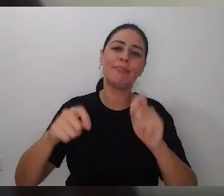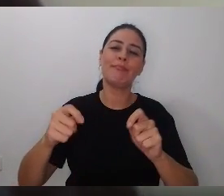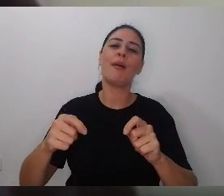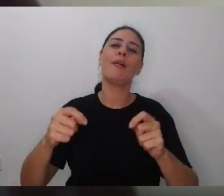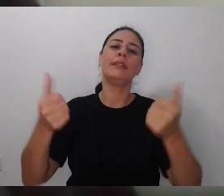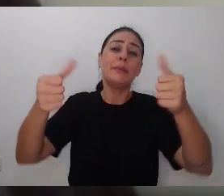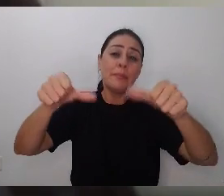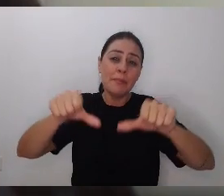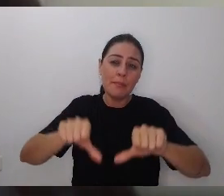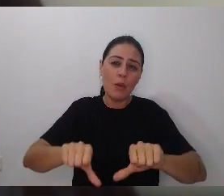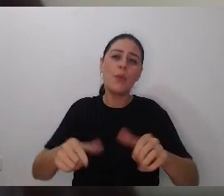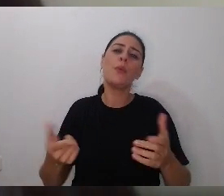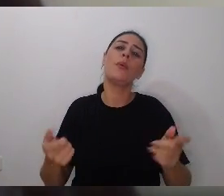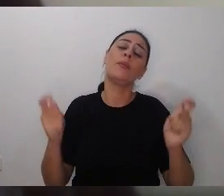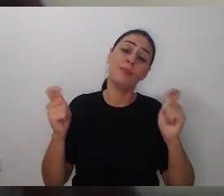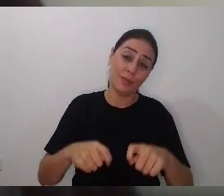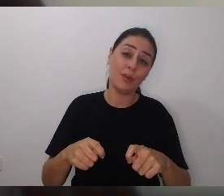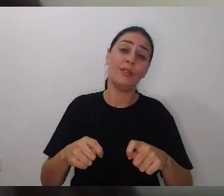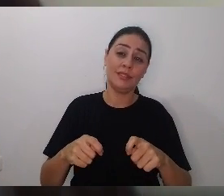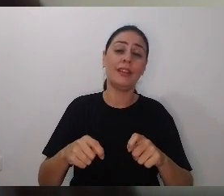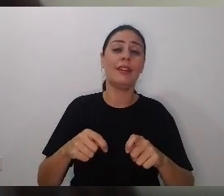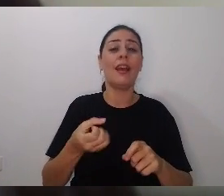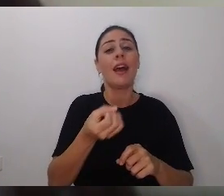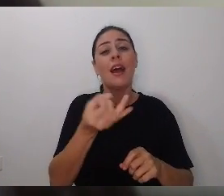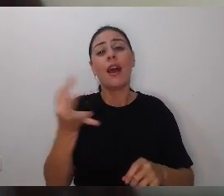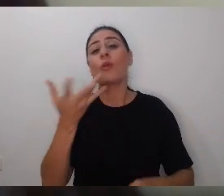ou regressões, então algumas crianças que